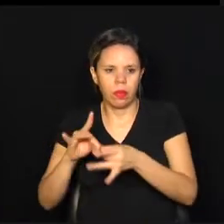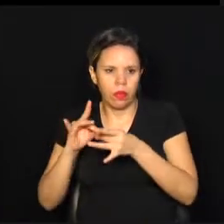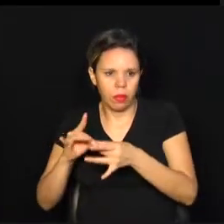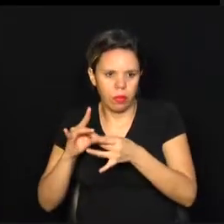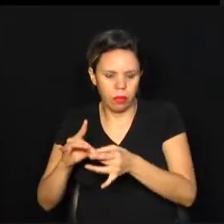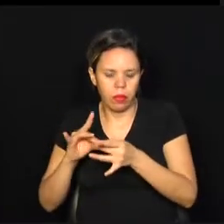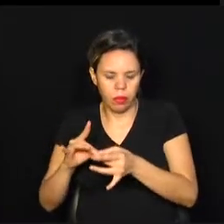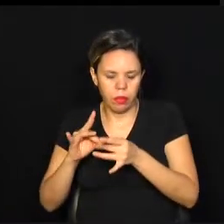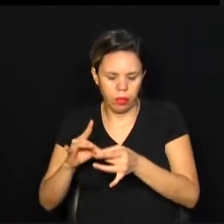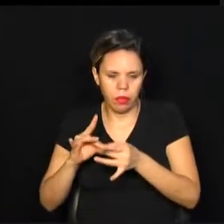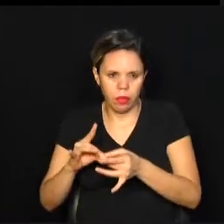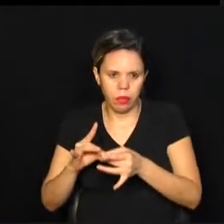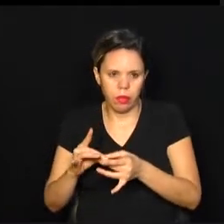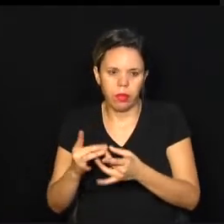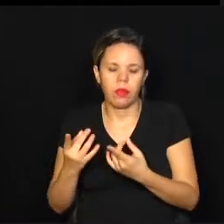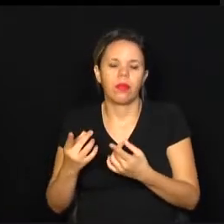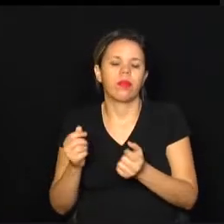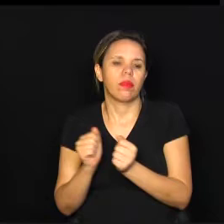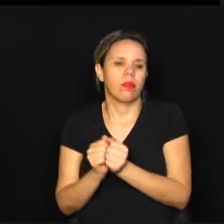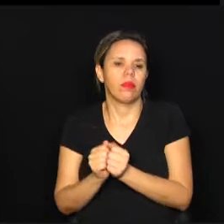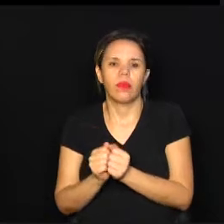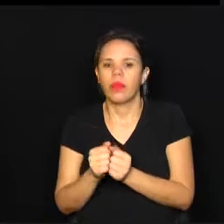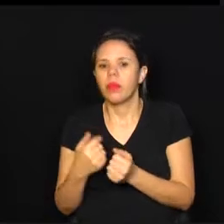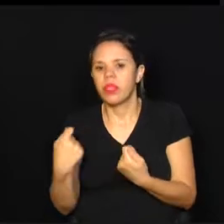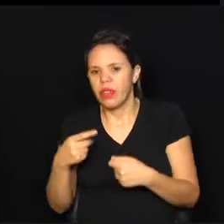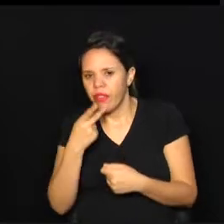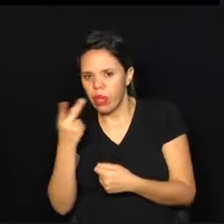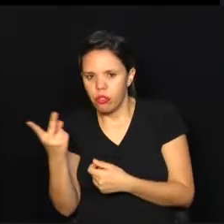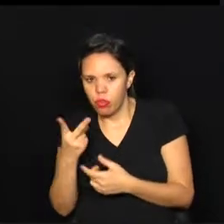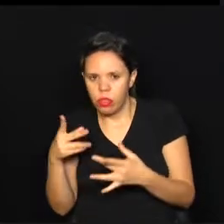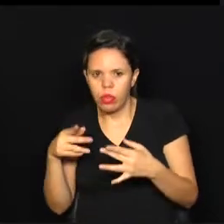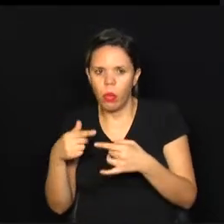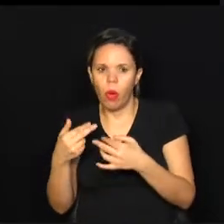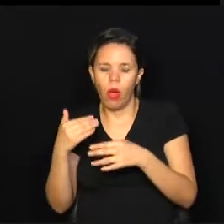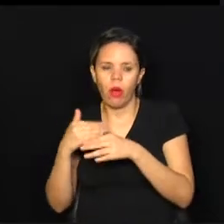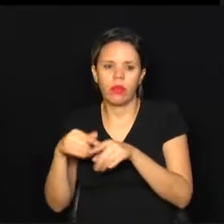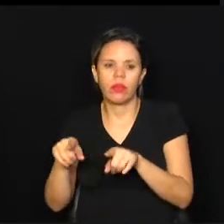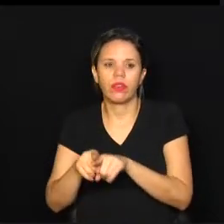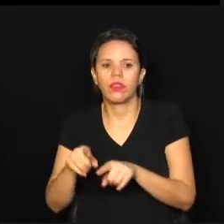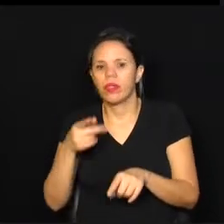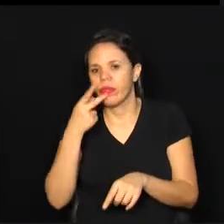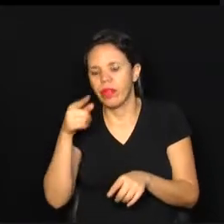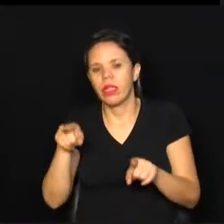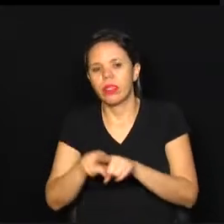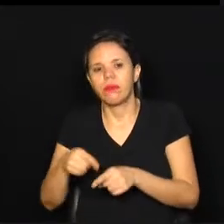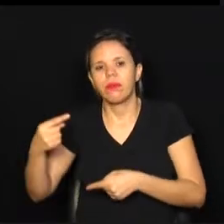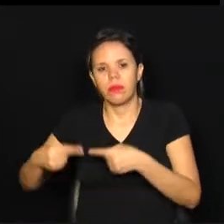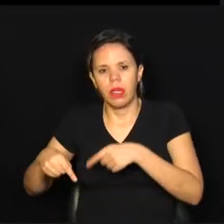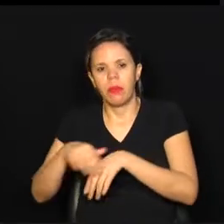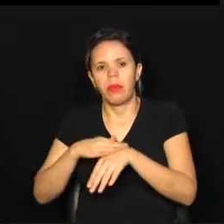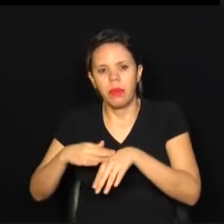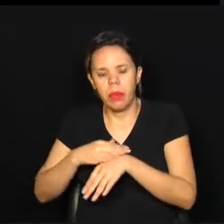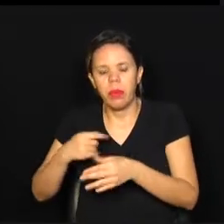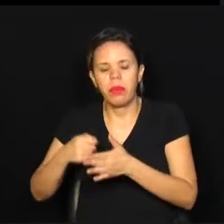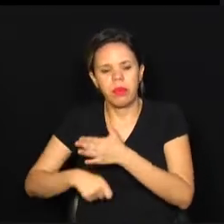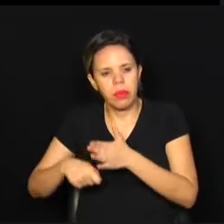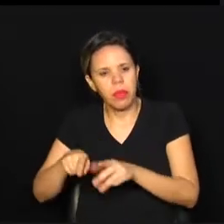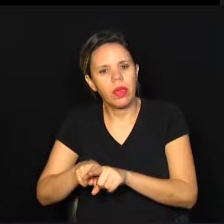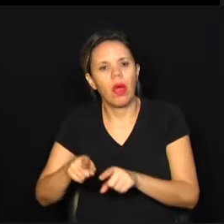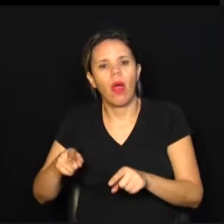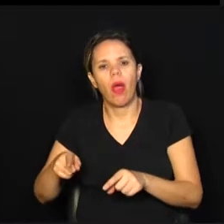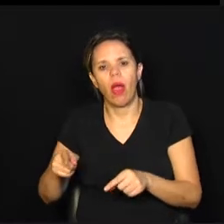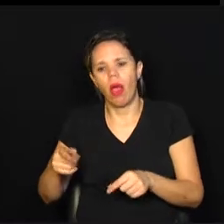estão os dois atrelados, não dá para falar de um sem falar de outro, onde a gente fala, sim, de pobreza, né, de